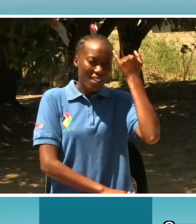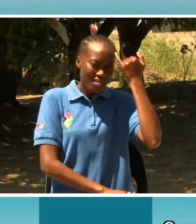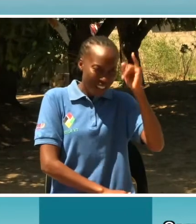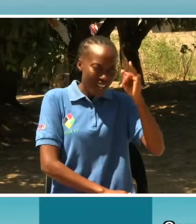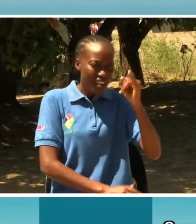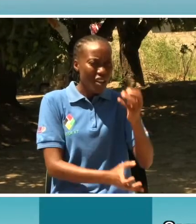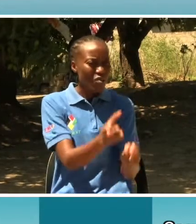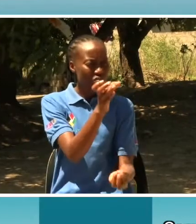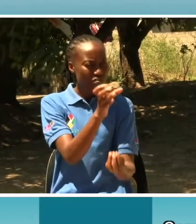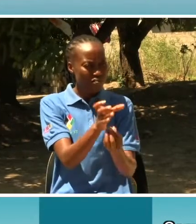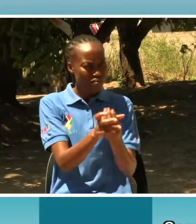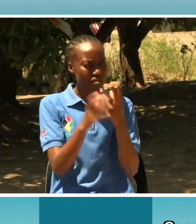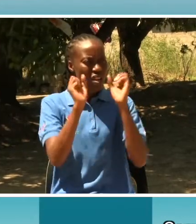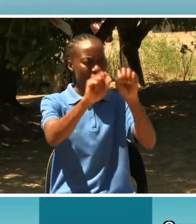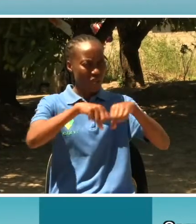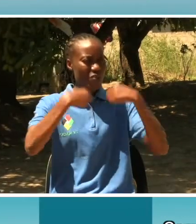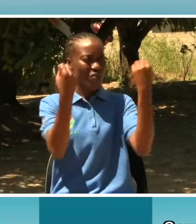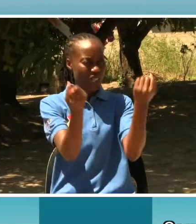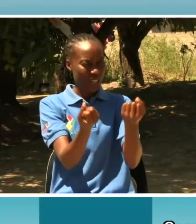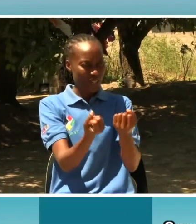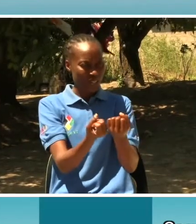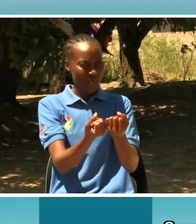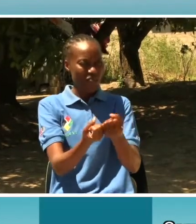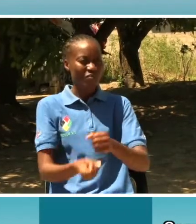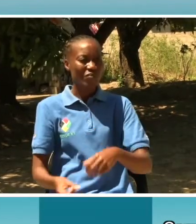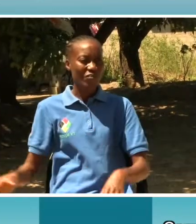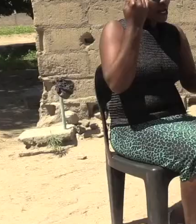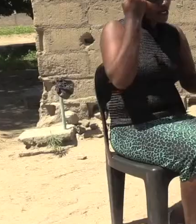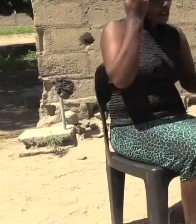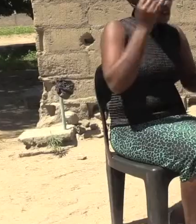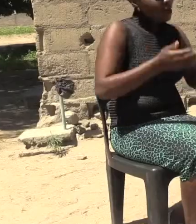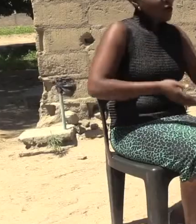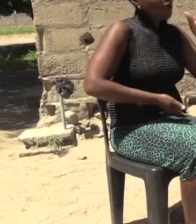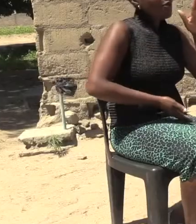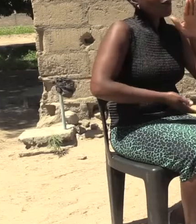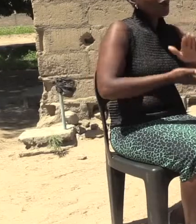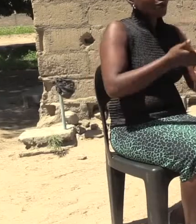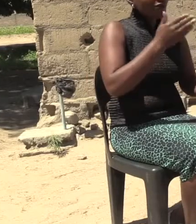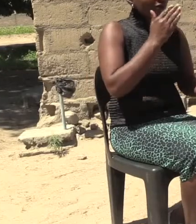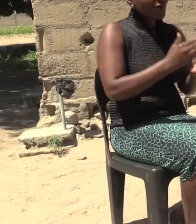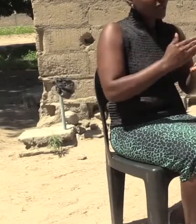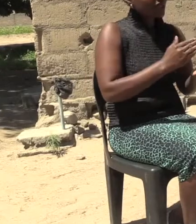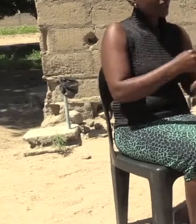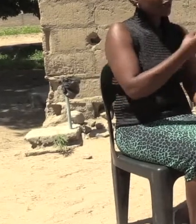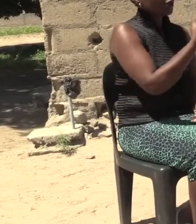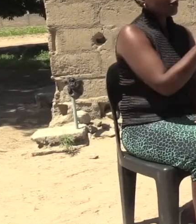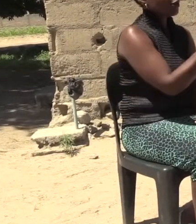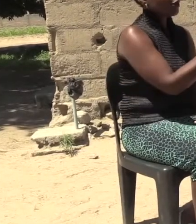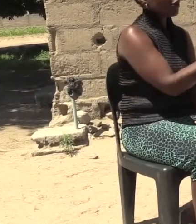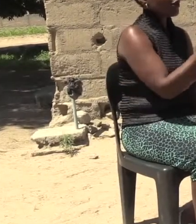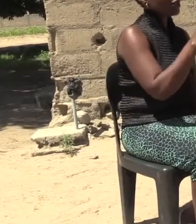porquê teve essa ideia de criar esta associação?